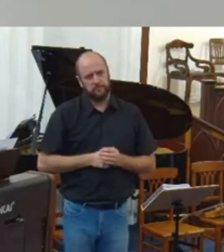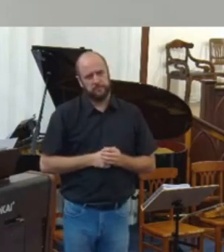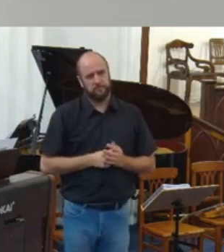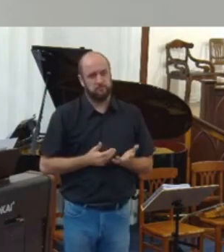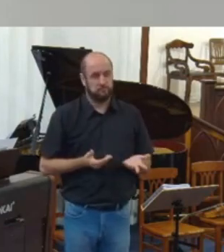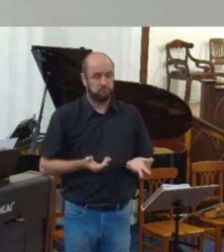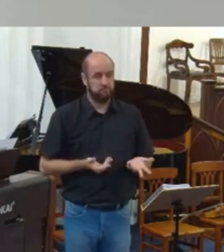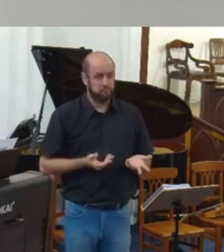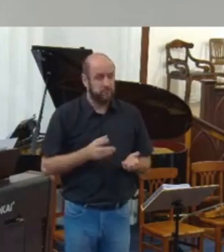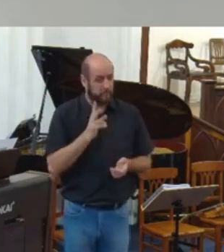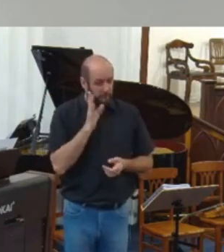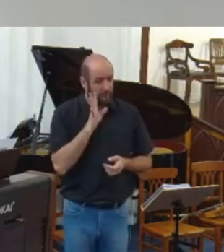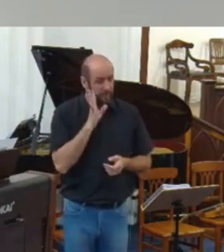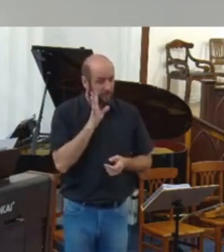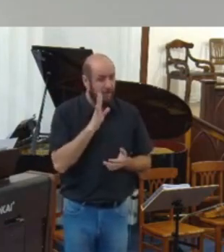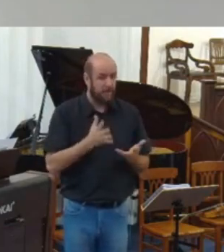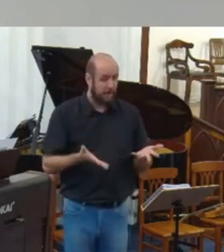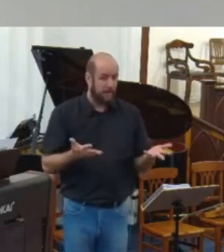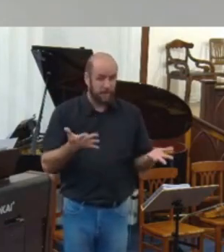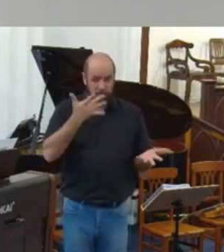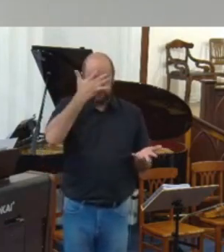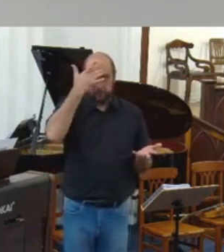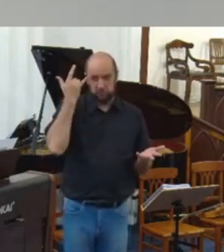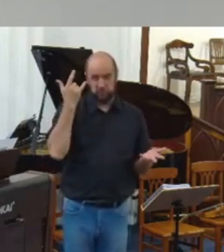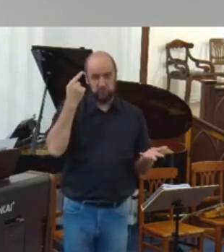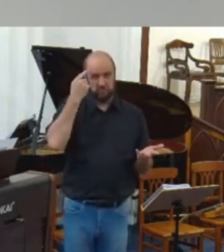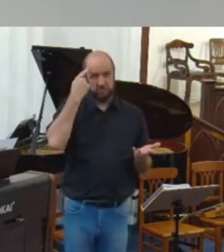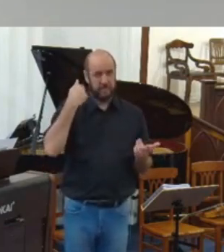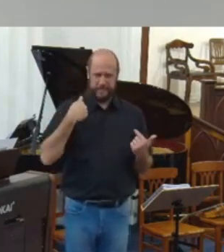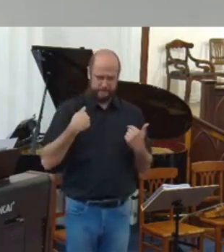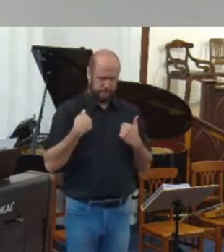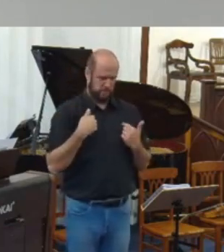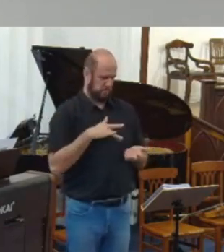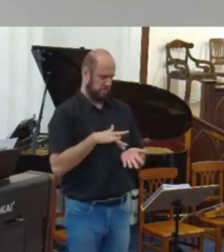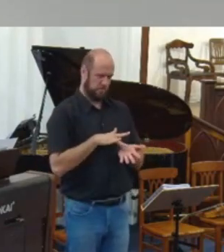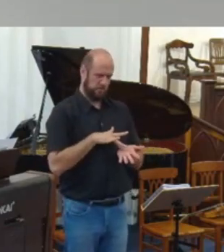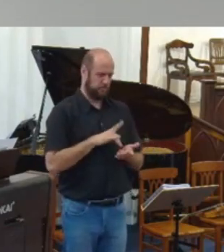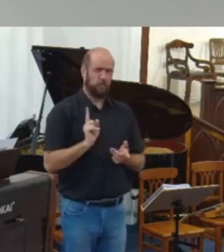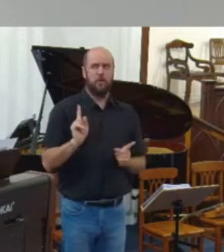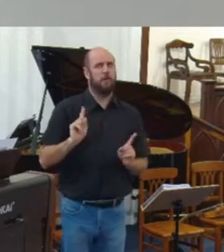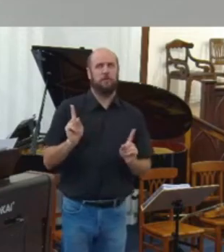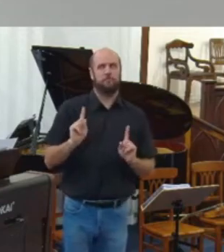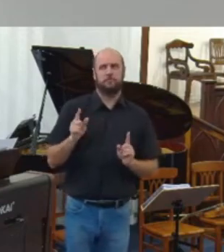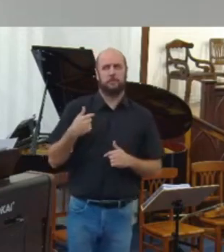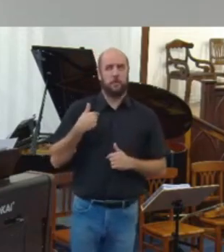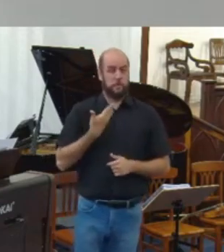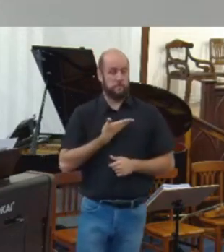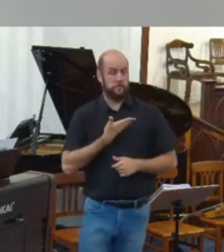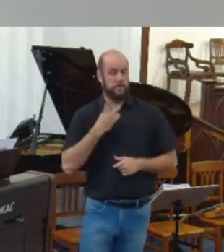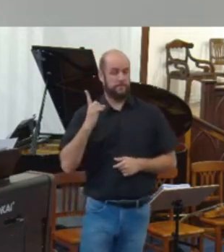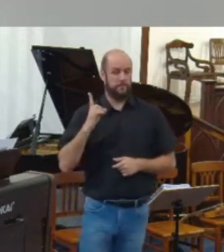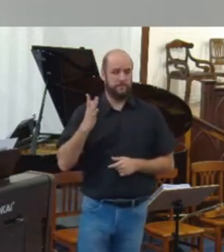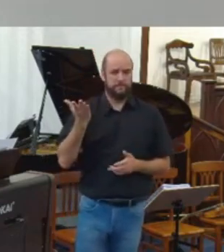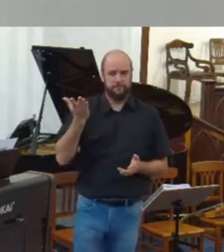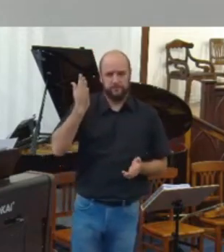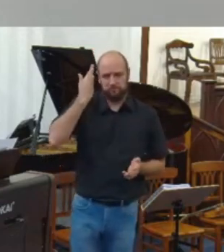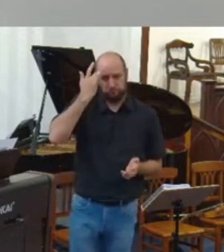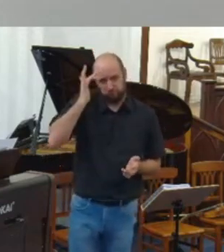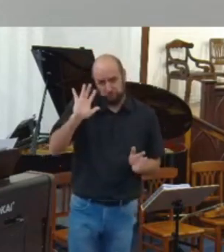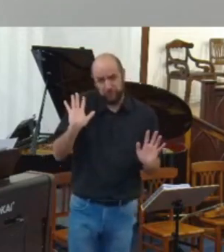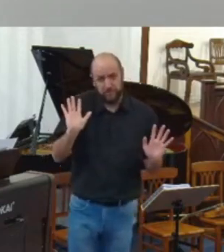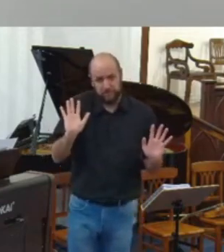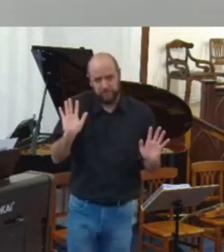É interessante isso. As pessoas não se acham, não se veem como inimigas de Deus. Elas nascem, os seus